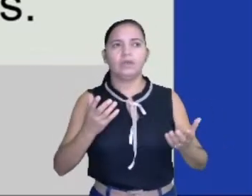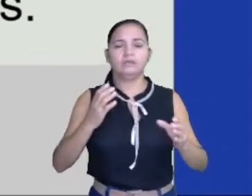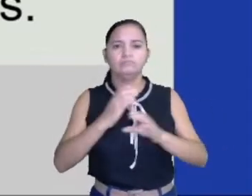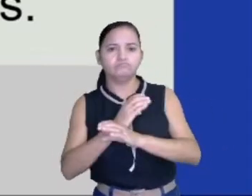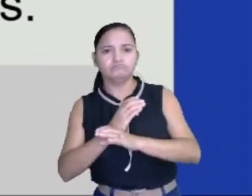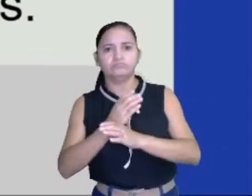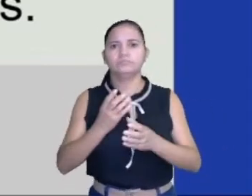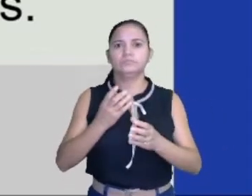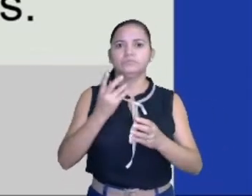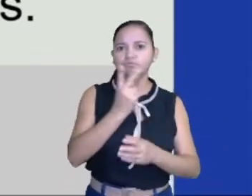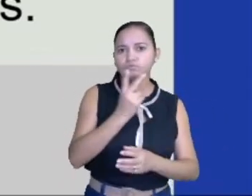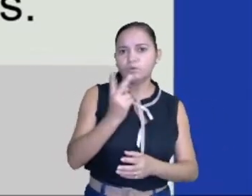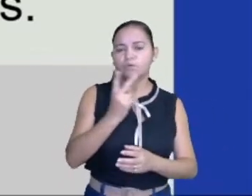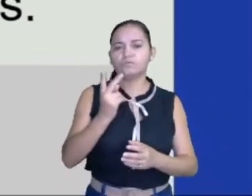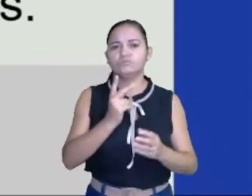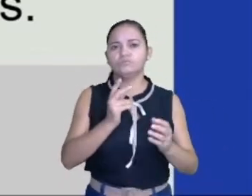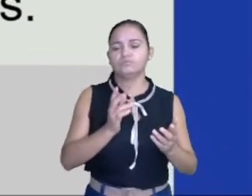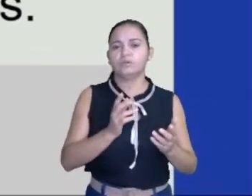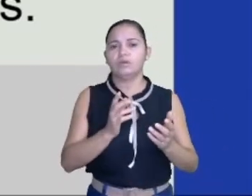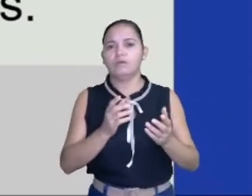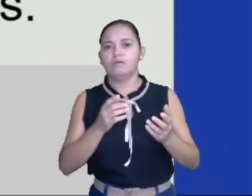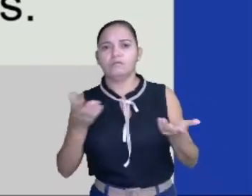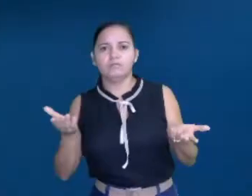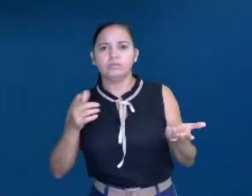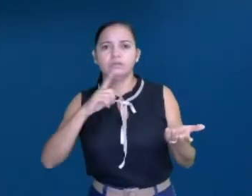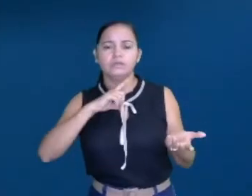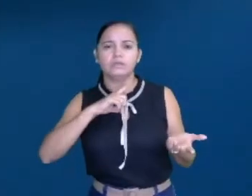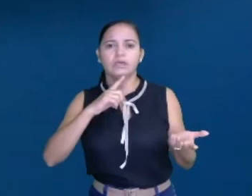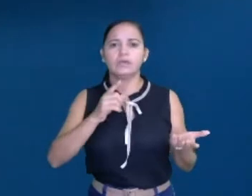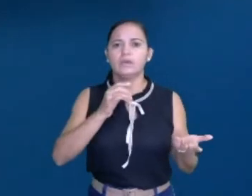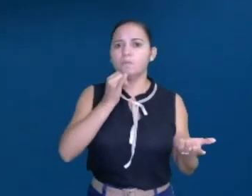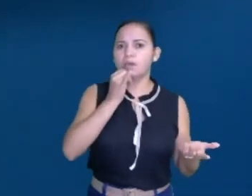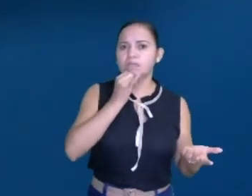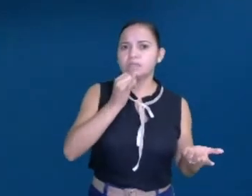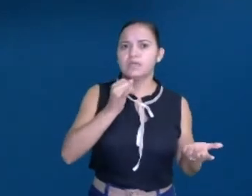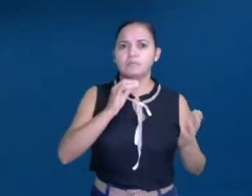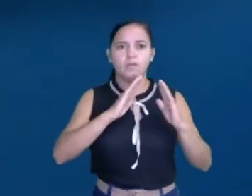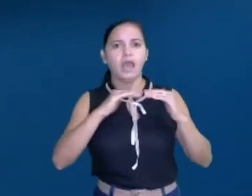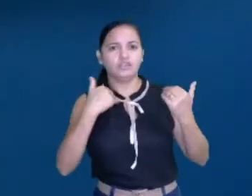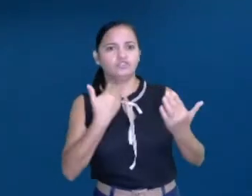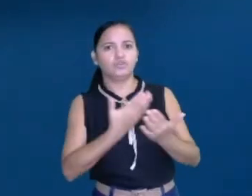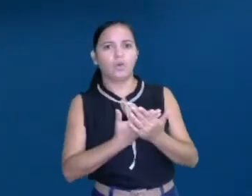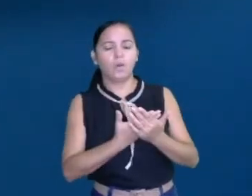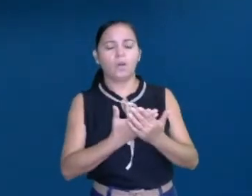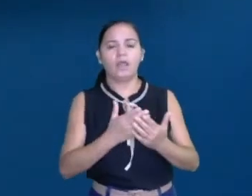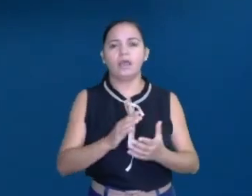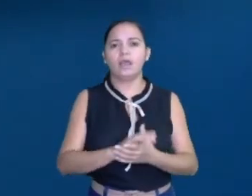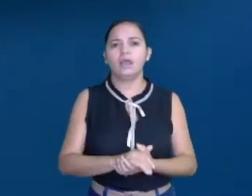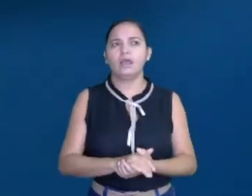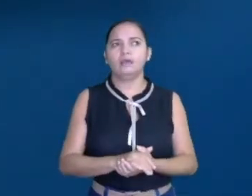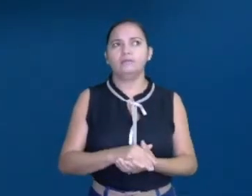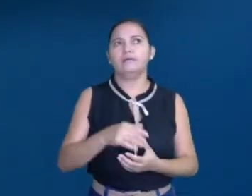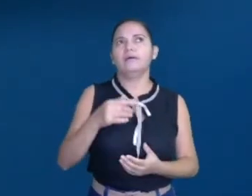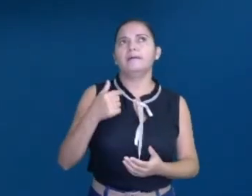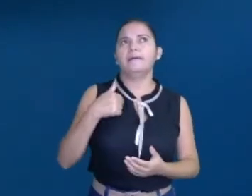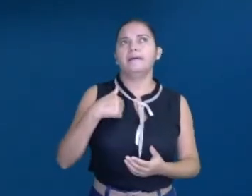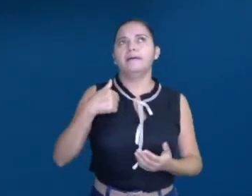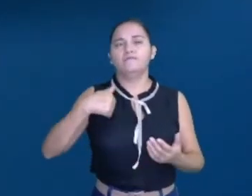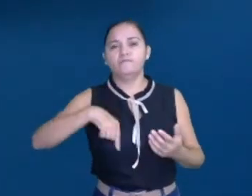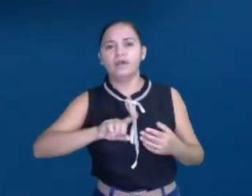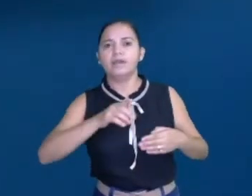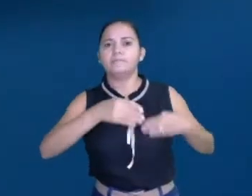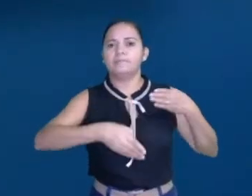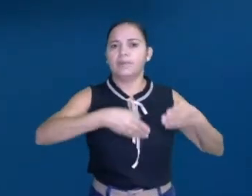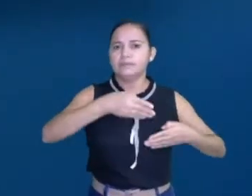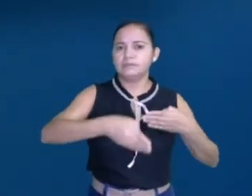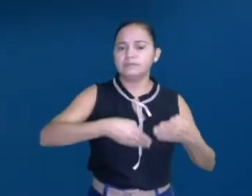primários e secundários. São locais, isso aí, o exemplo típico é a escola, né? São locais onde a gente vai ter aquele grupo